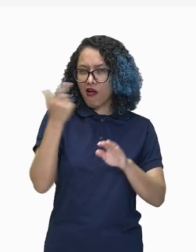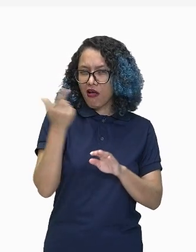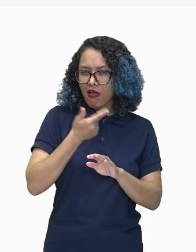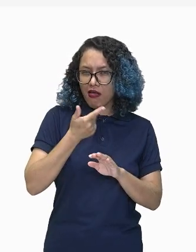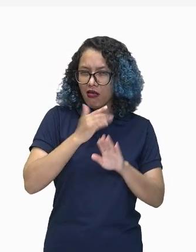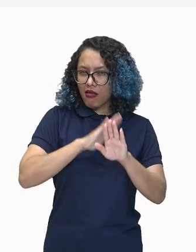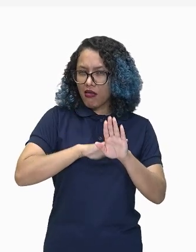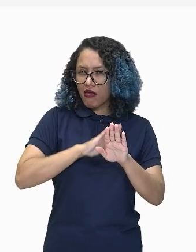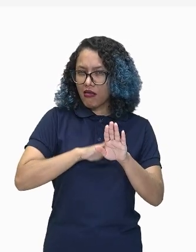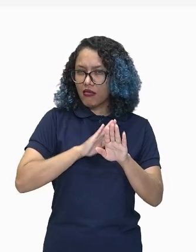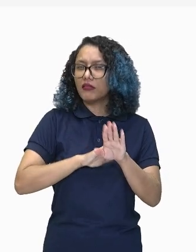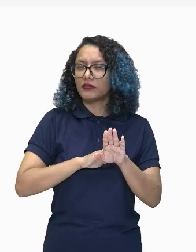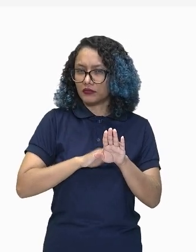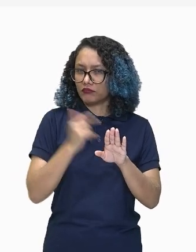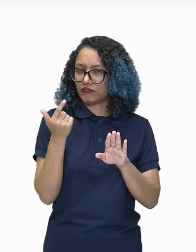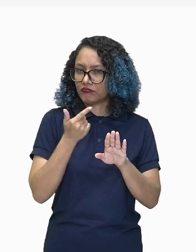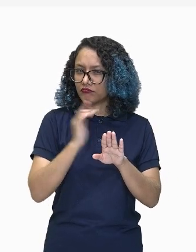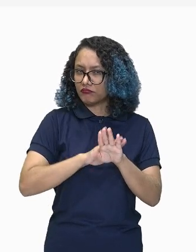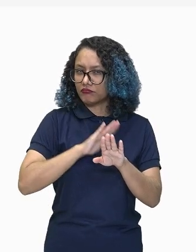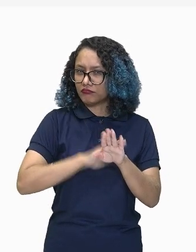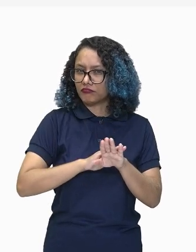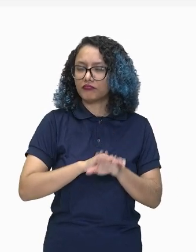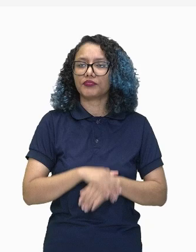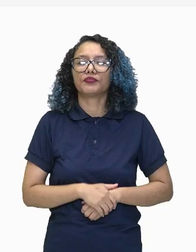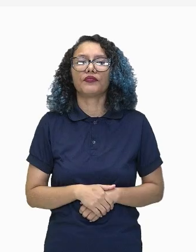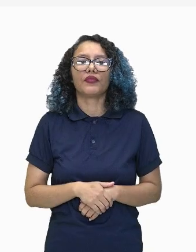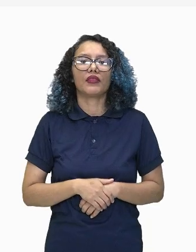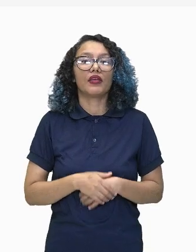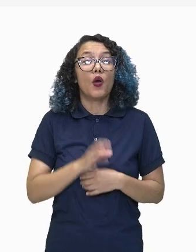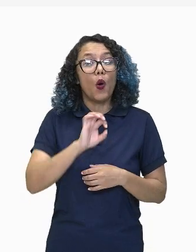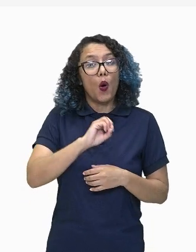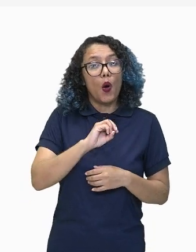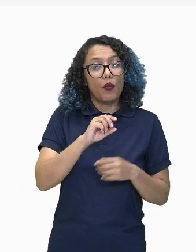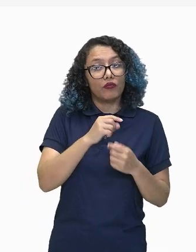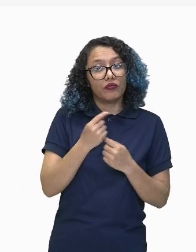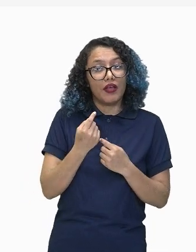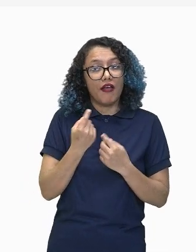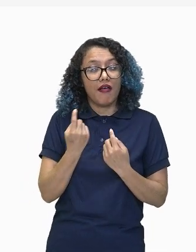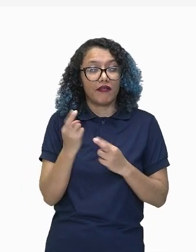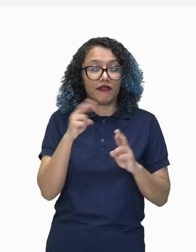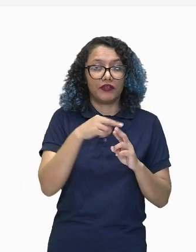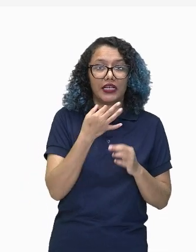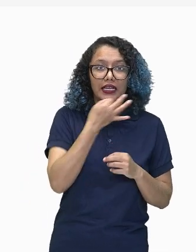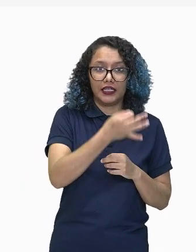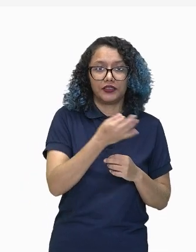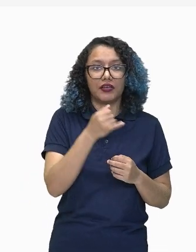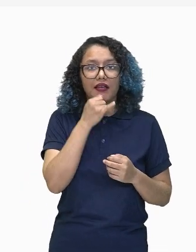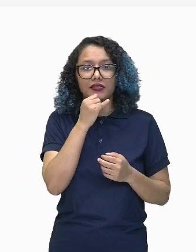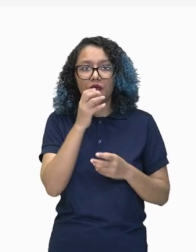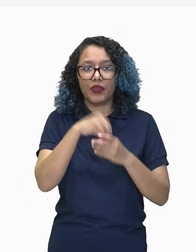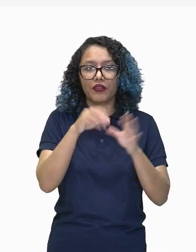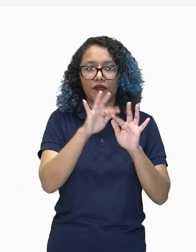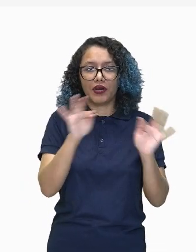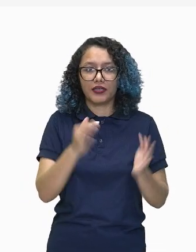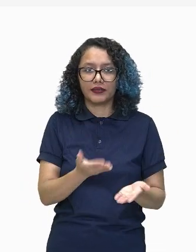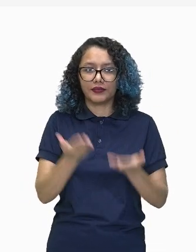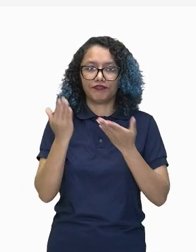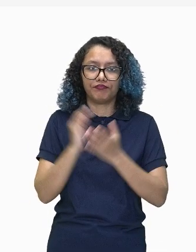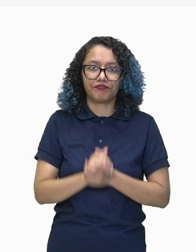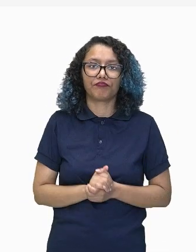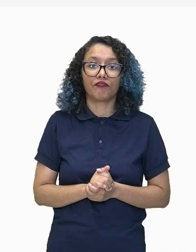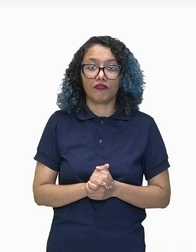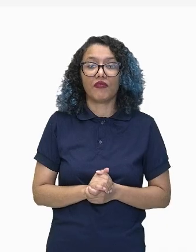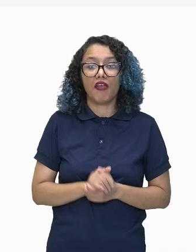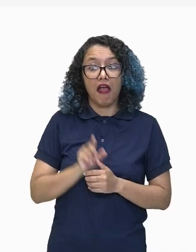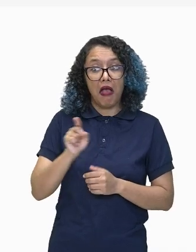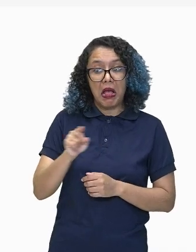ataque. Então vamos ver um exemplo, vai ficar mais claro. Você tem aqui, she clapped back at the haters. Então, ela respondeu à